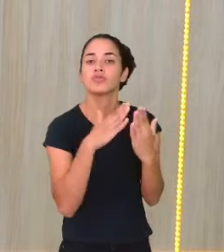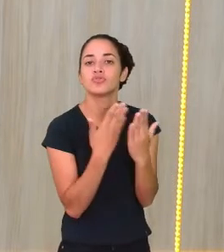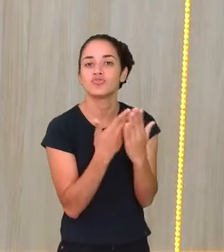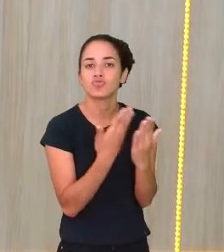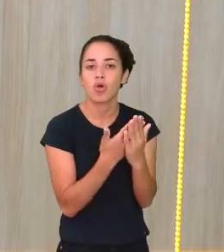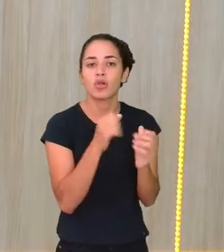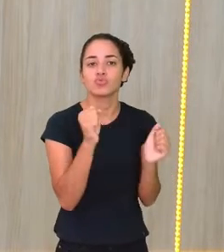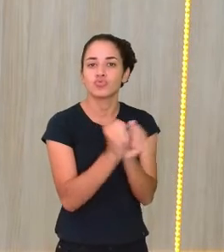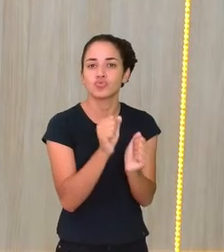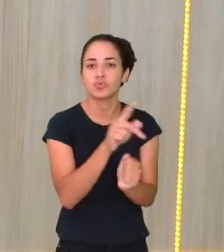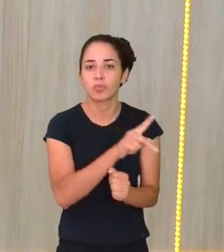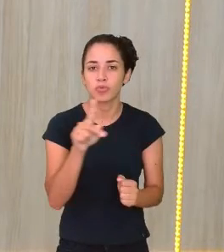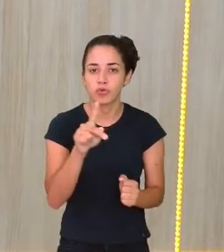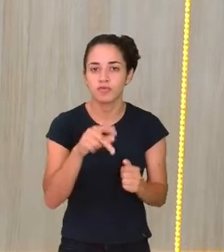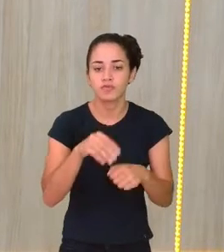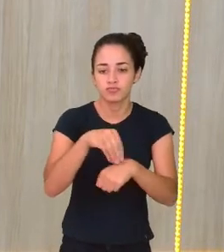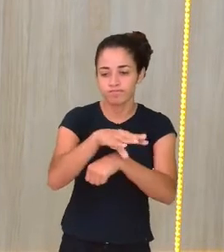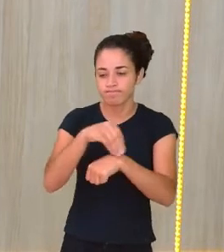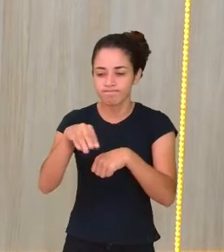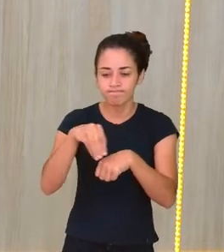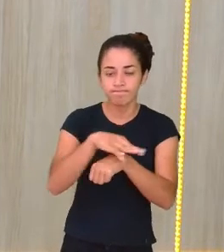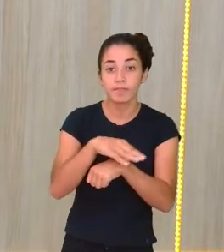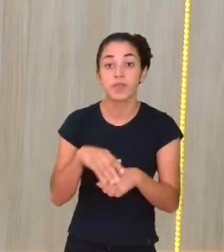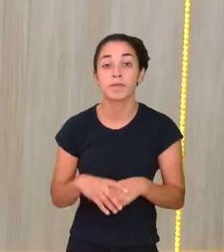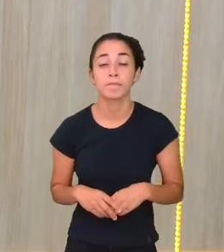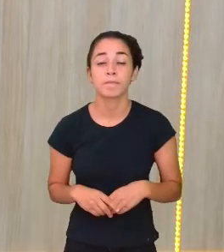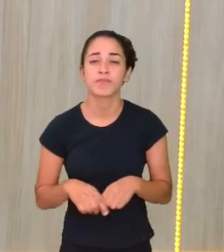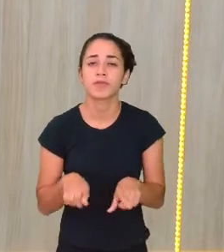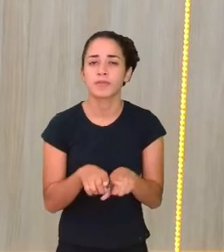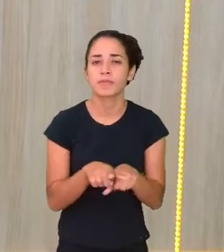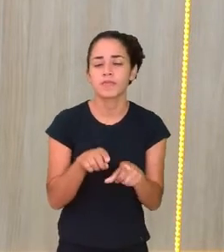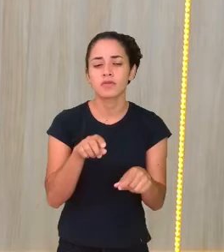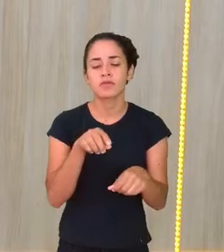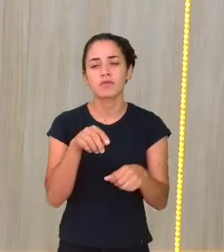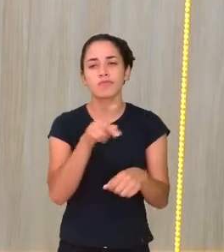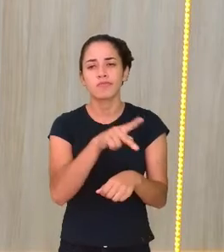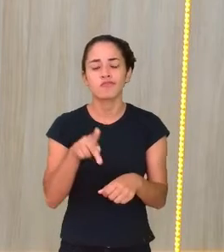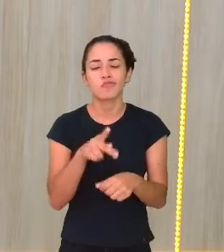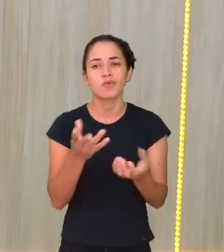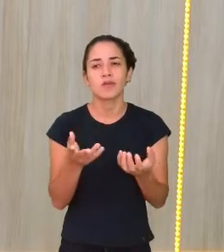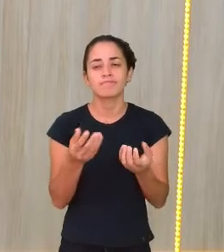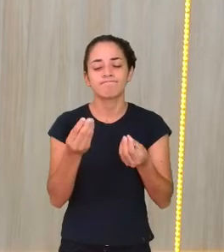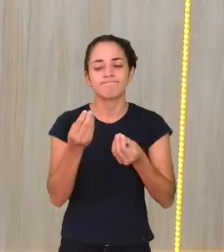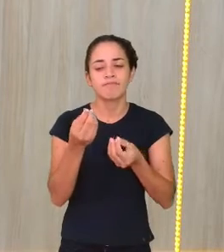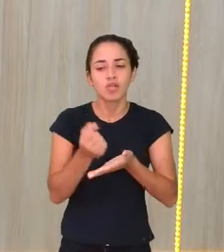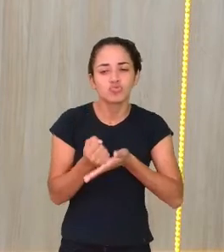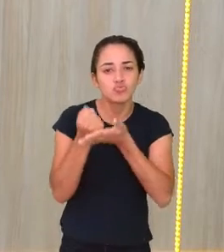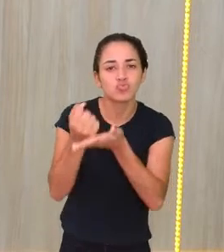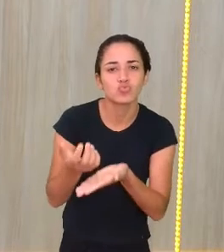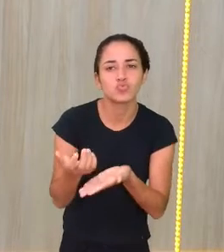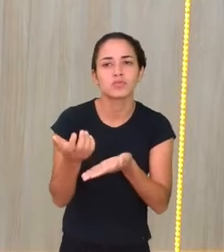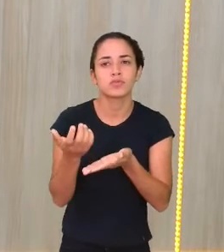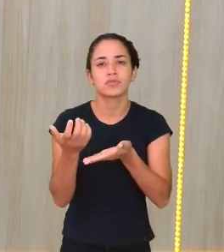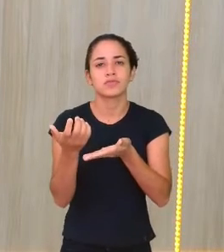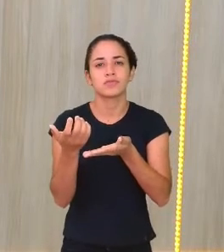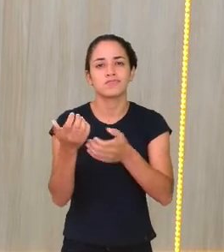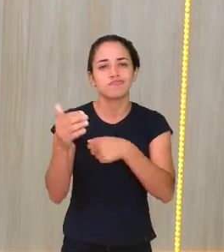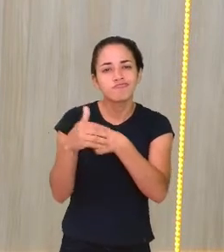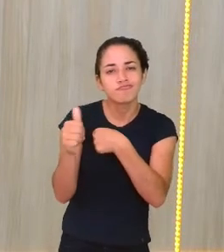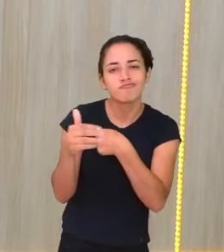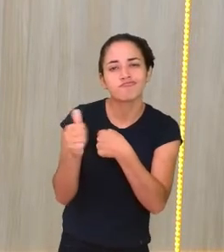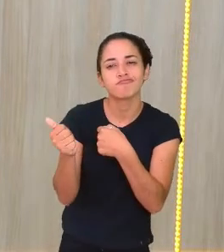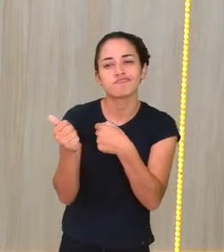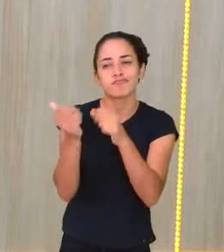com a professora mediando, com a professora dando esse olhar de afetividade,